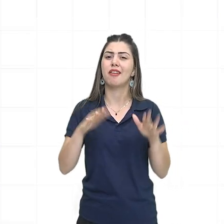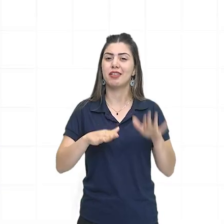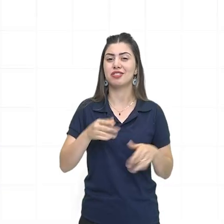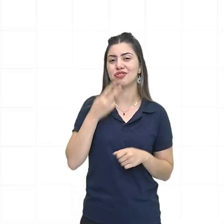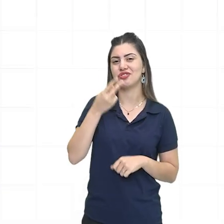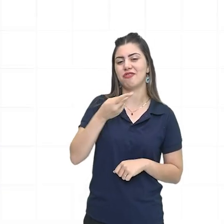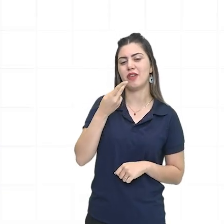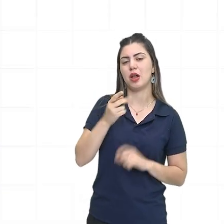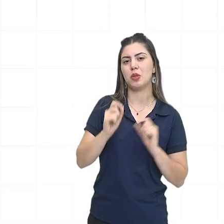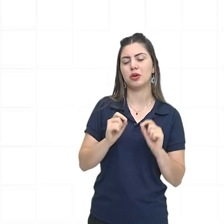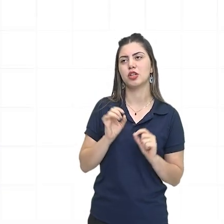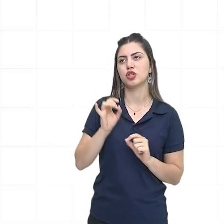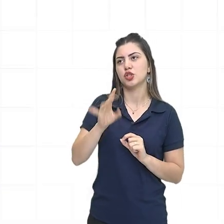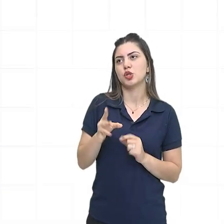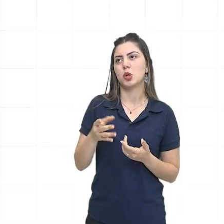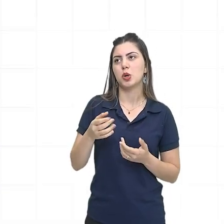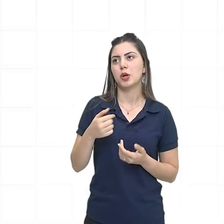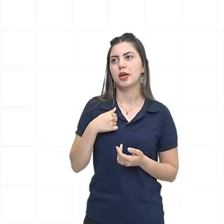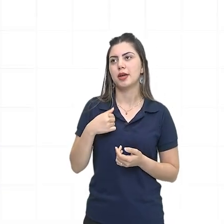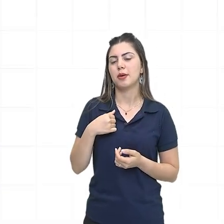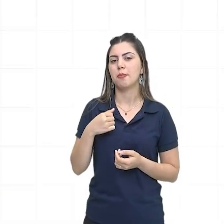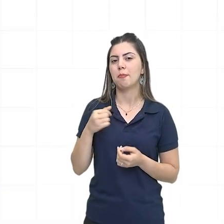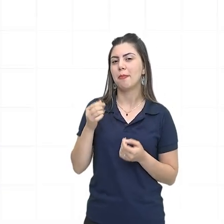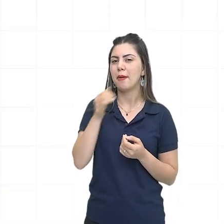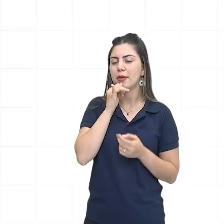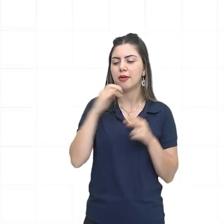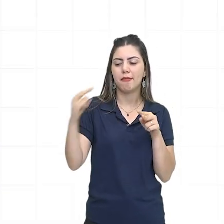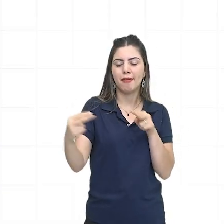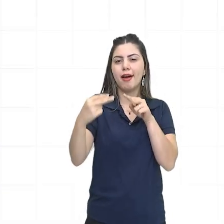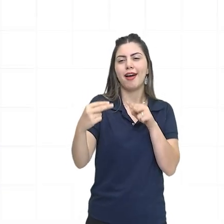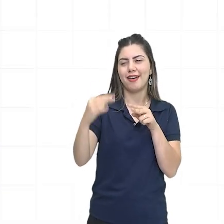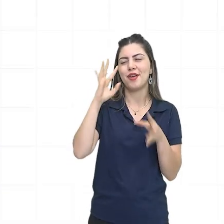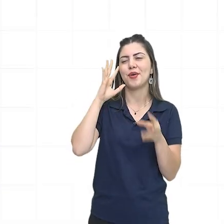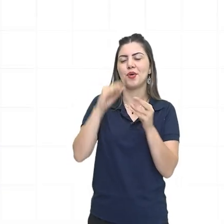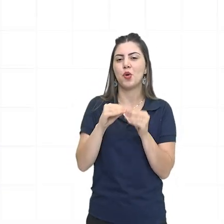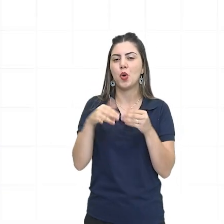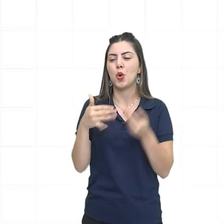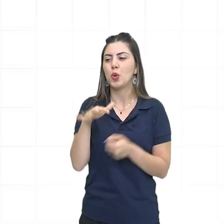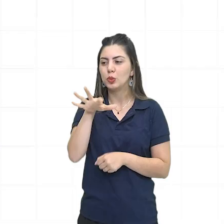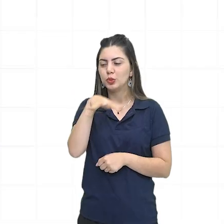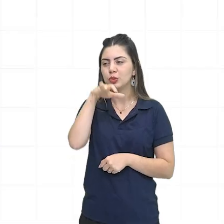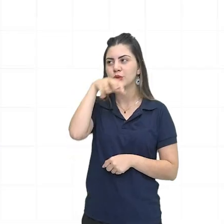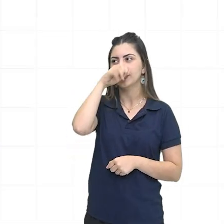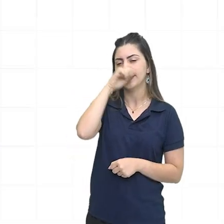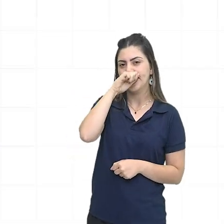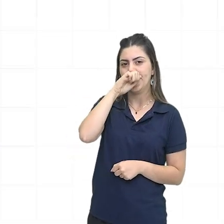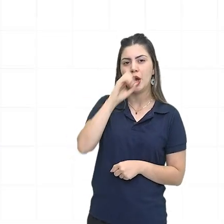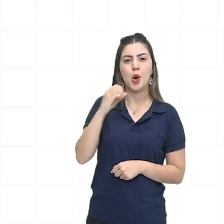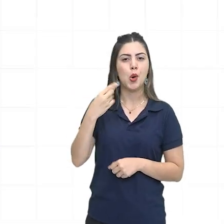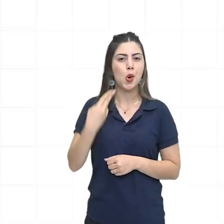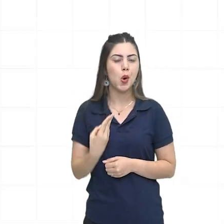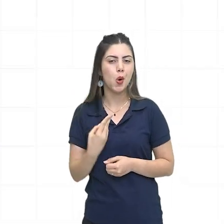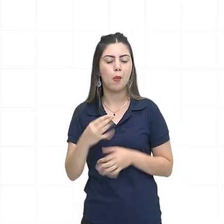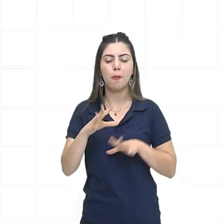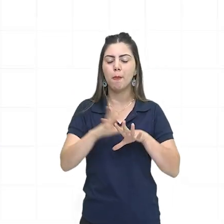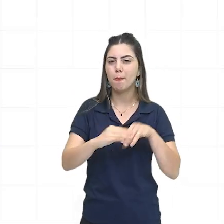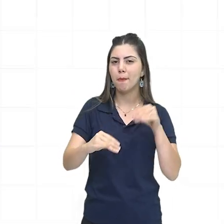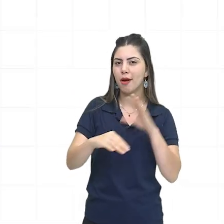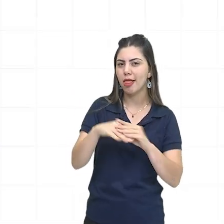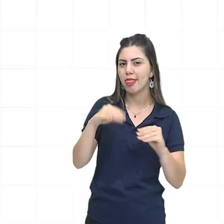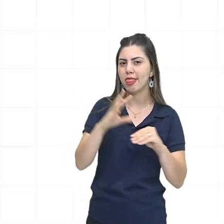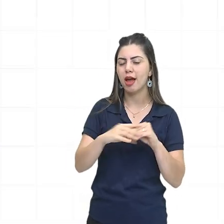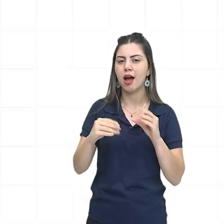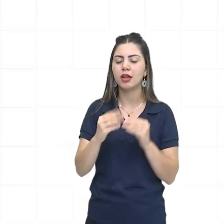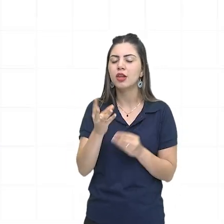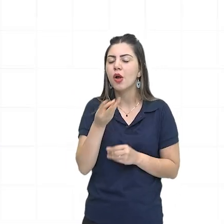que meia palavra basta, um olhar basta, o cheiro, o tato,